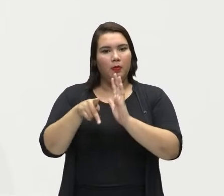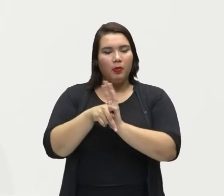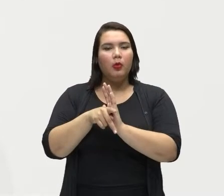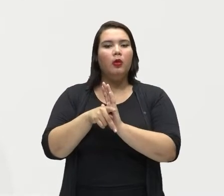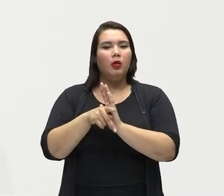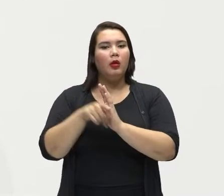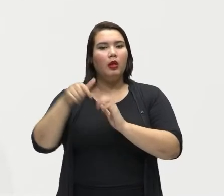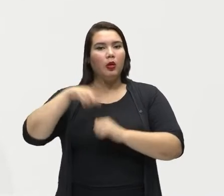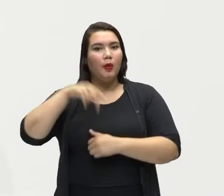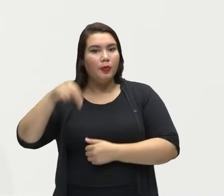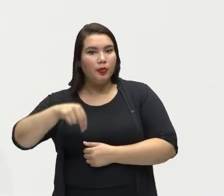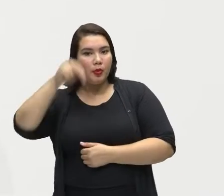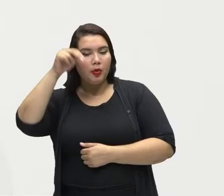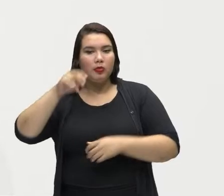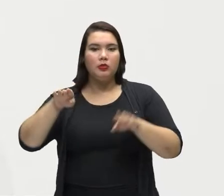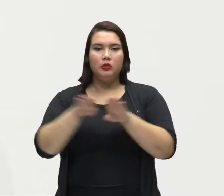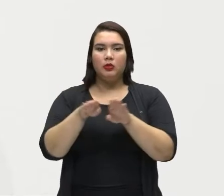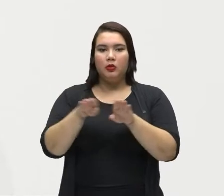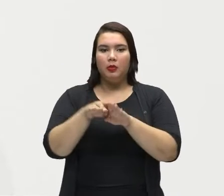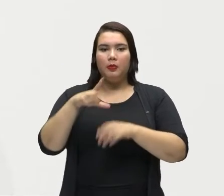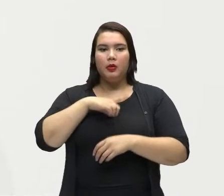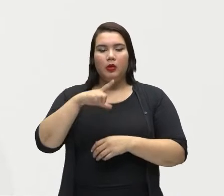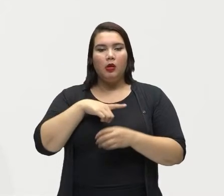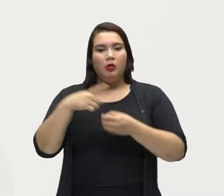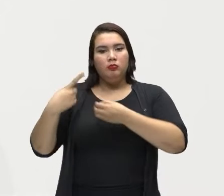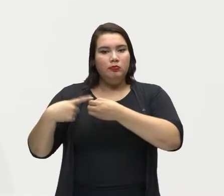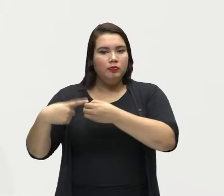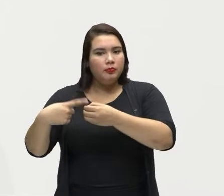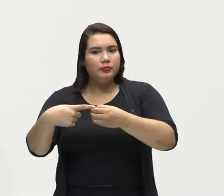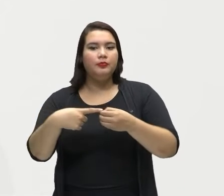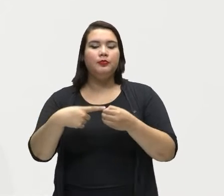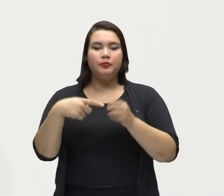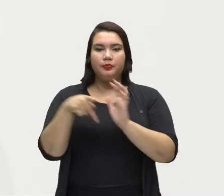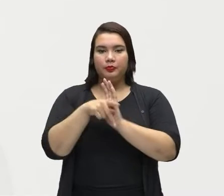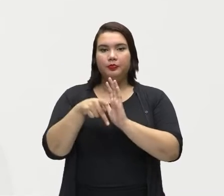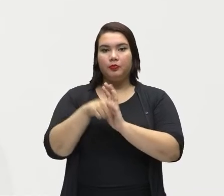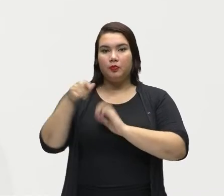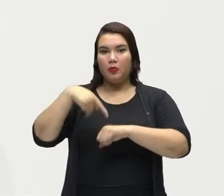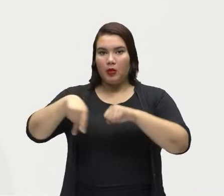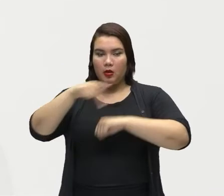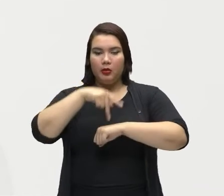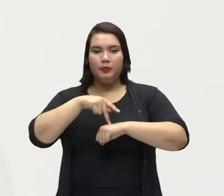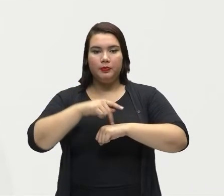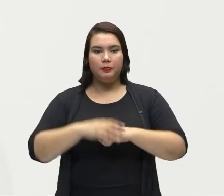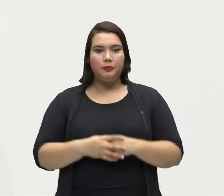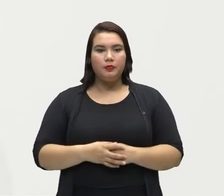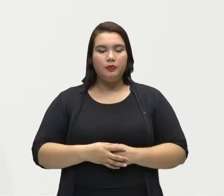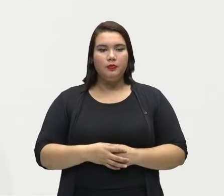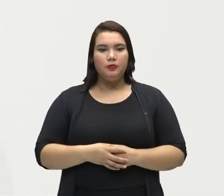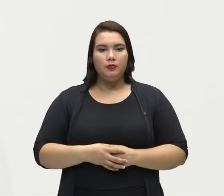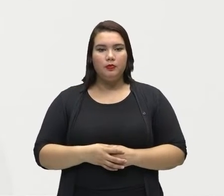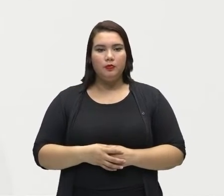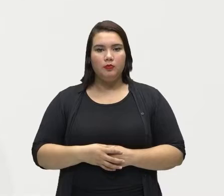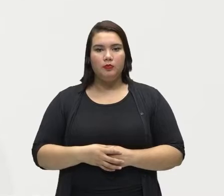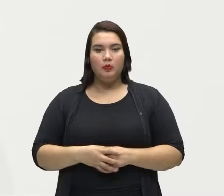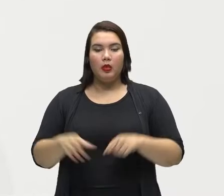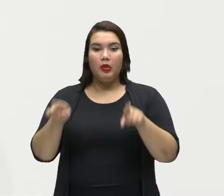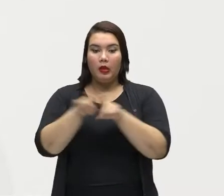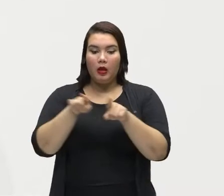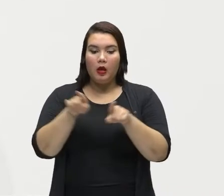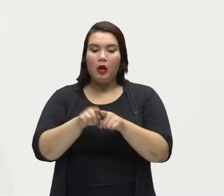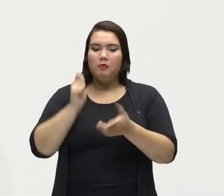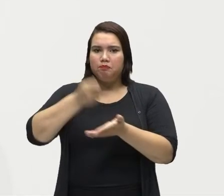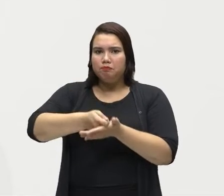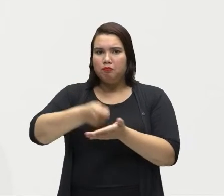vinham do norte, quanto das que saíam do interior do continente, além de cobrar impostos